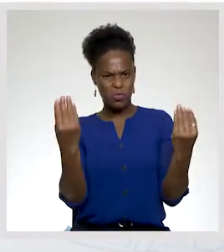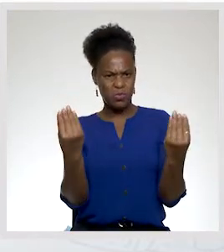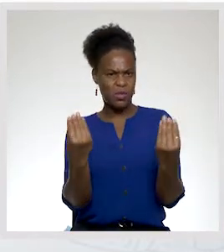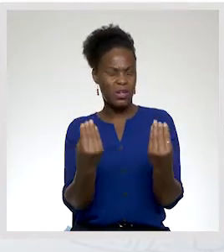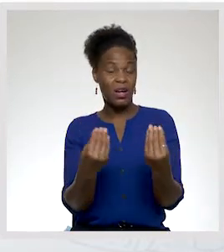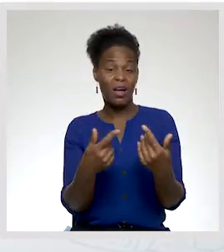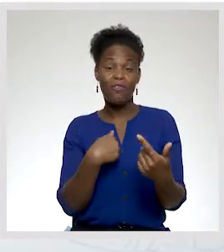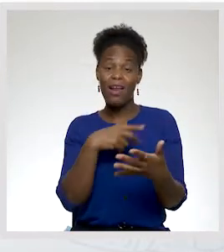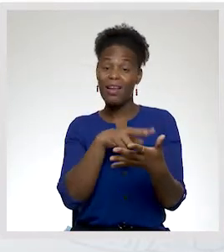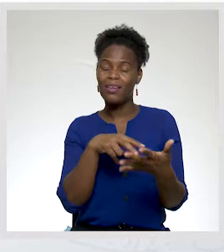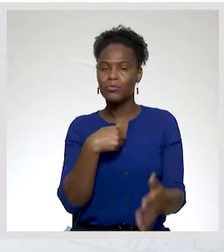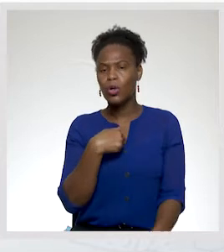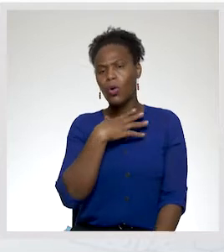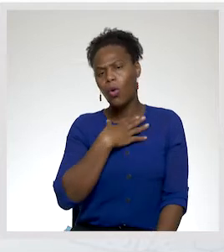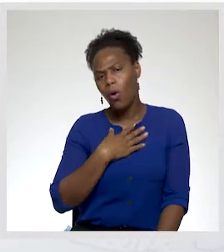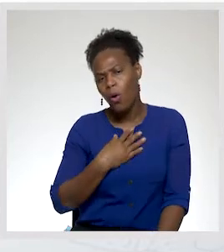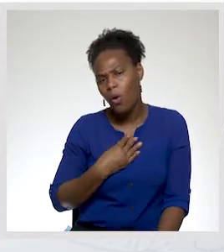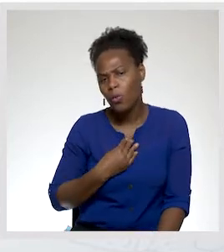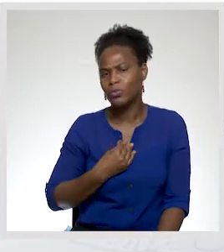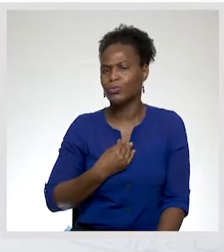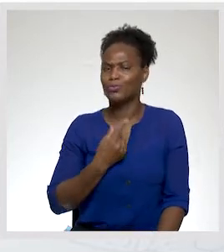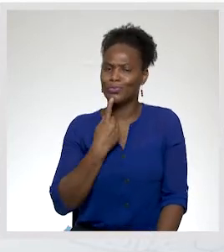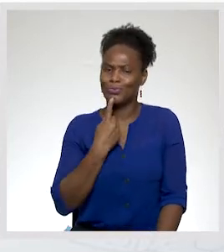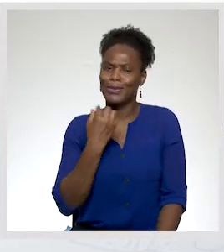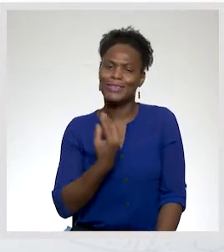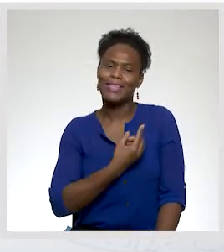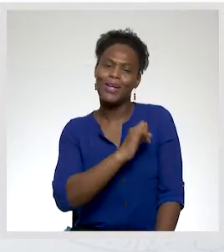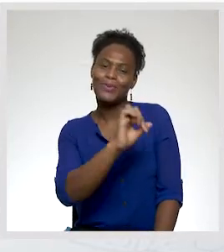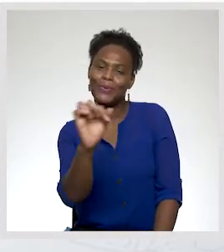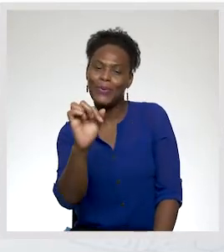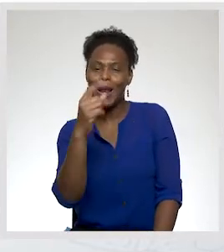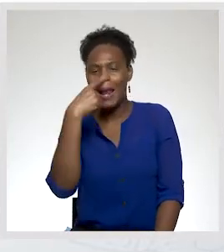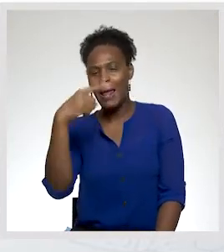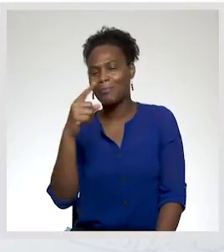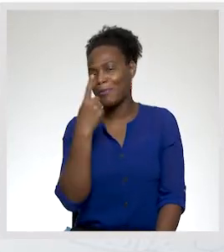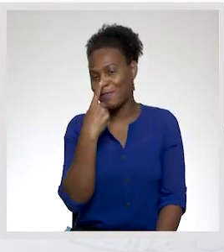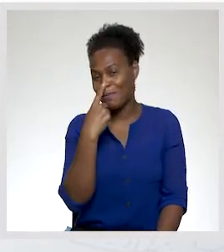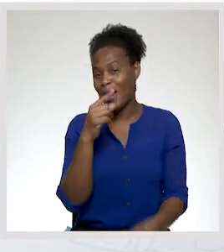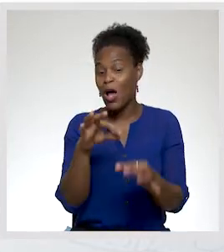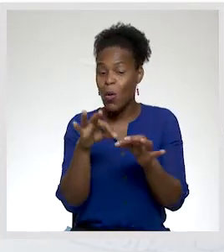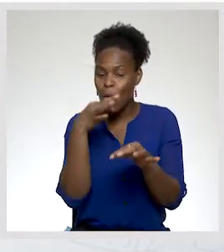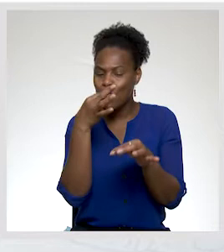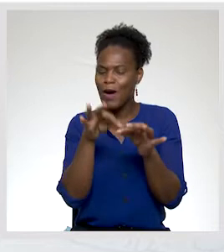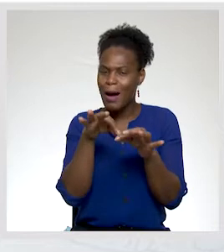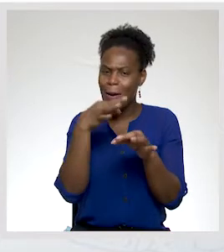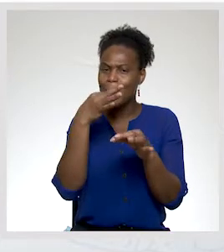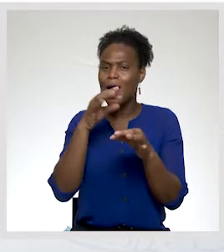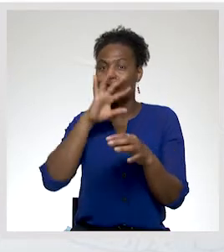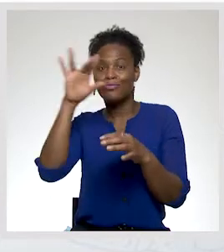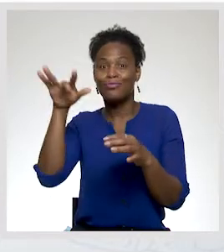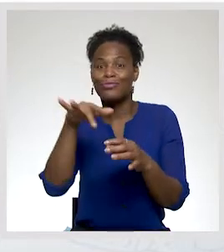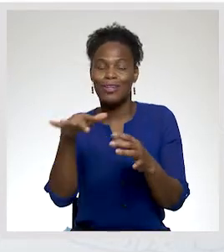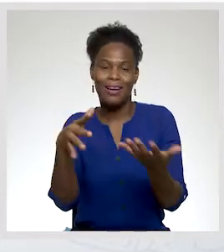ler. Eu gosto muito de ser o teu lápis preferido para pintar uvas, dragões